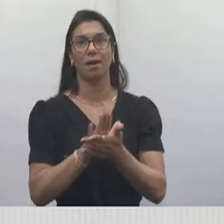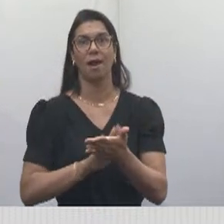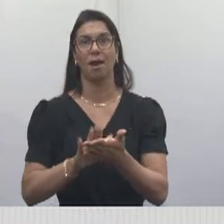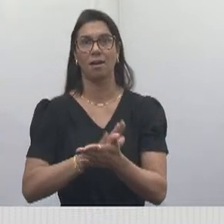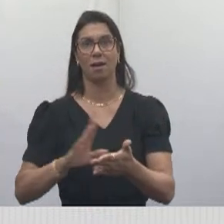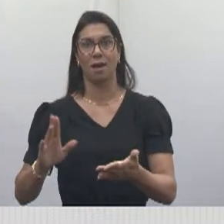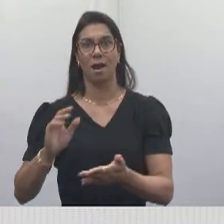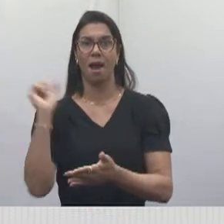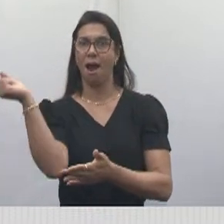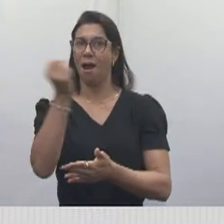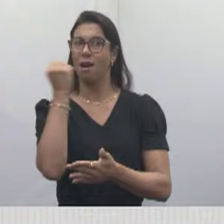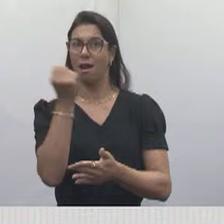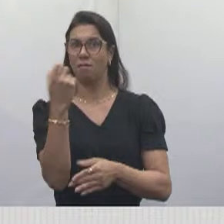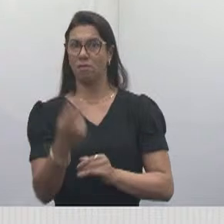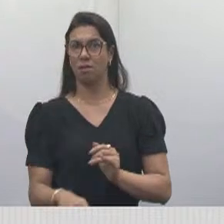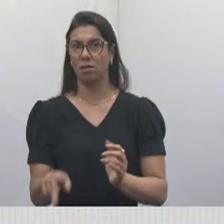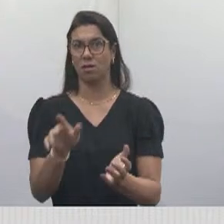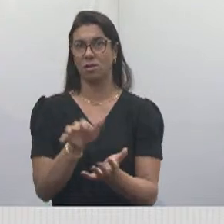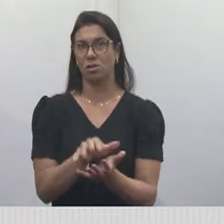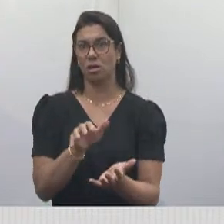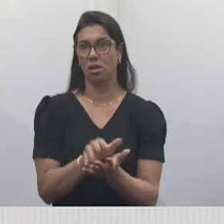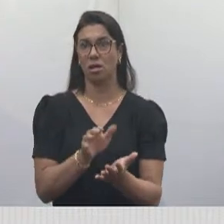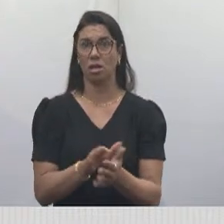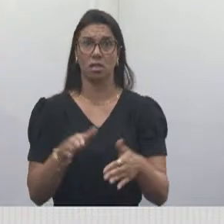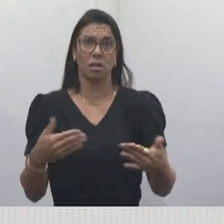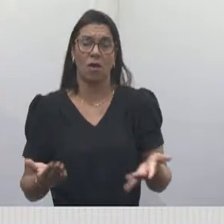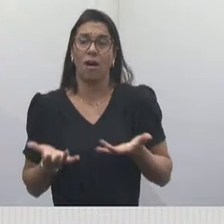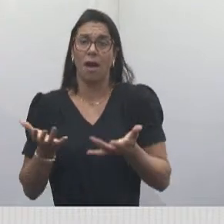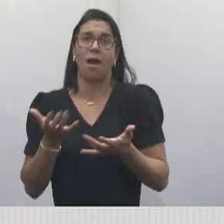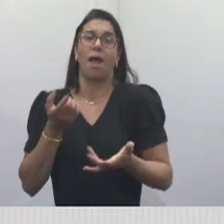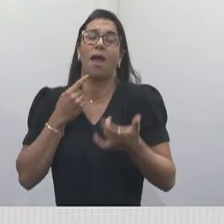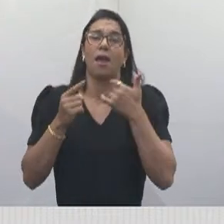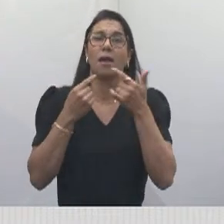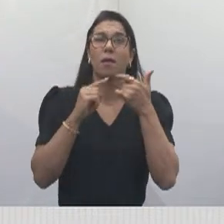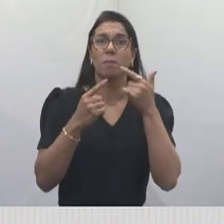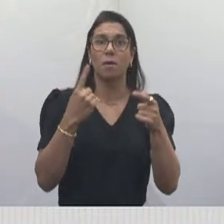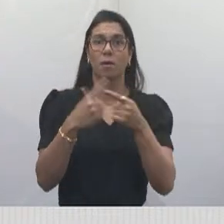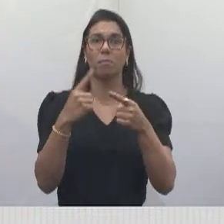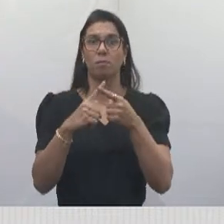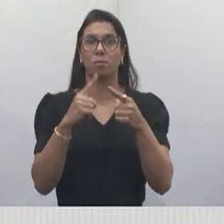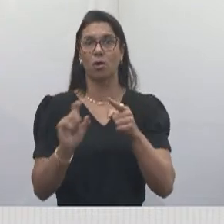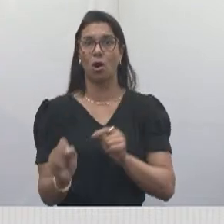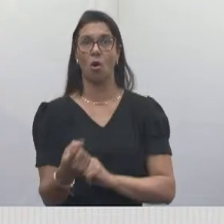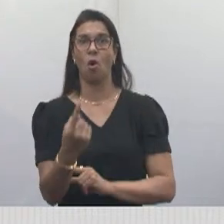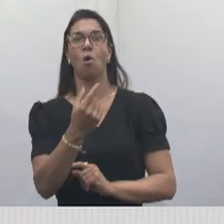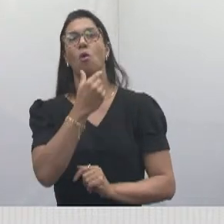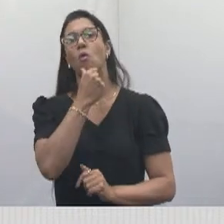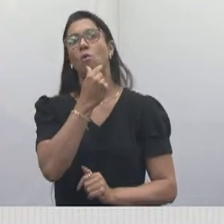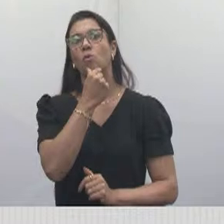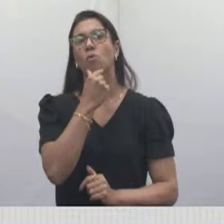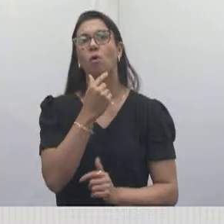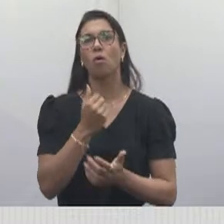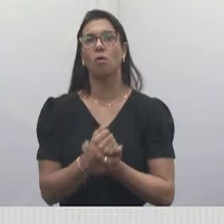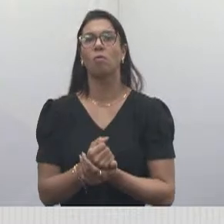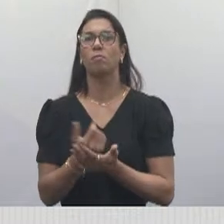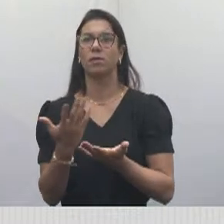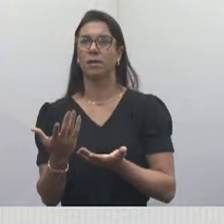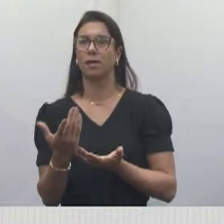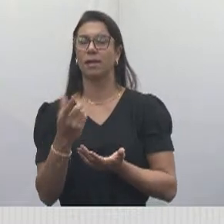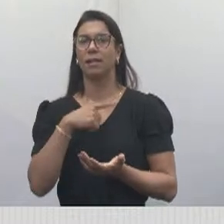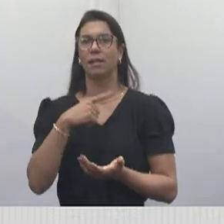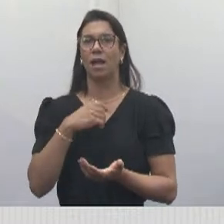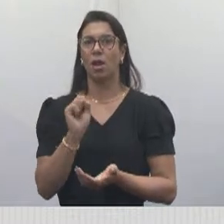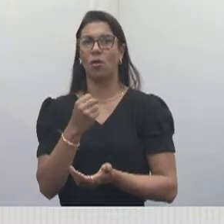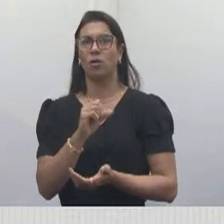município, quer reclamar porque um servidor comissionado que faz parte de uma comissão de licitação ganha R$800 a mais por